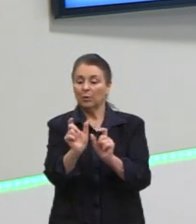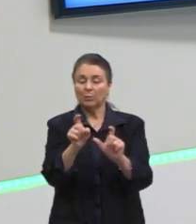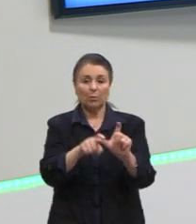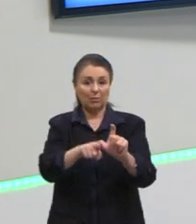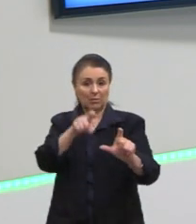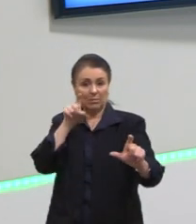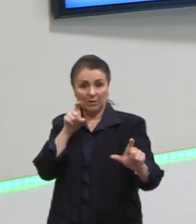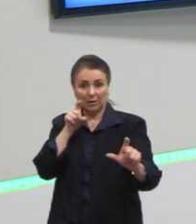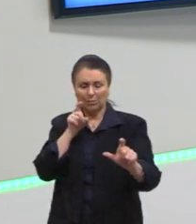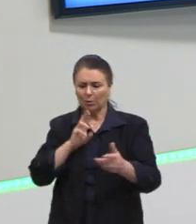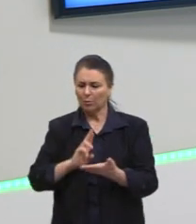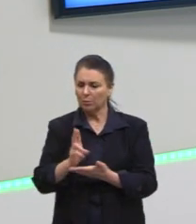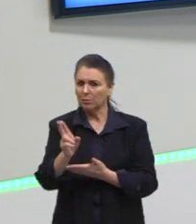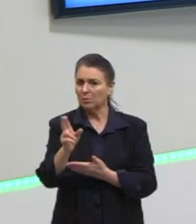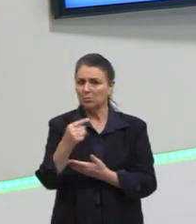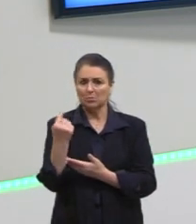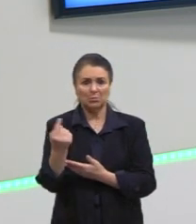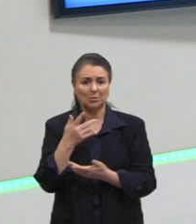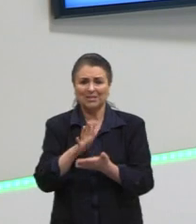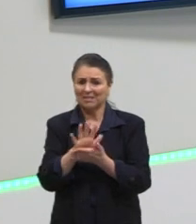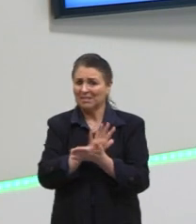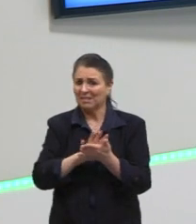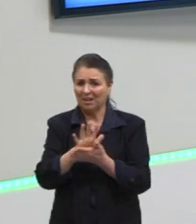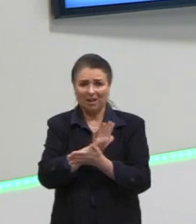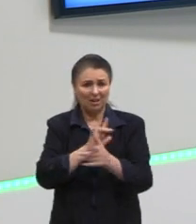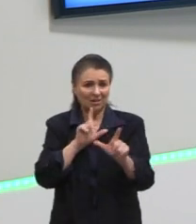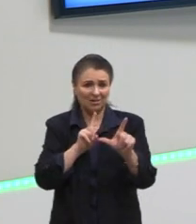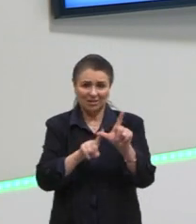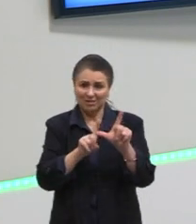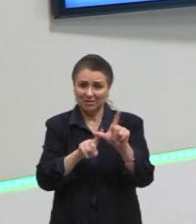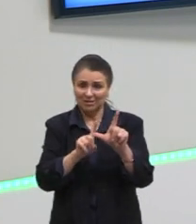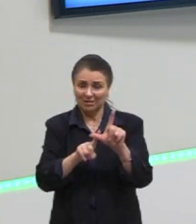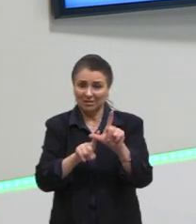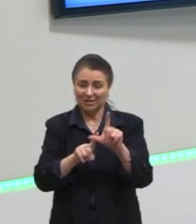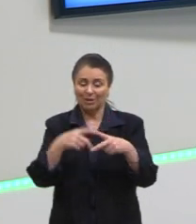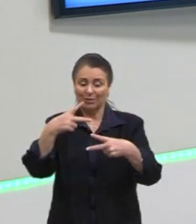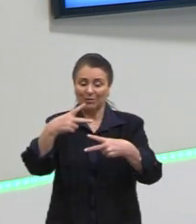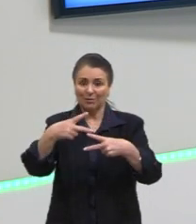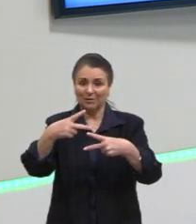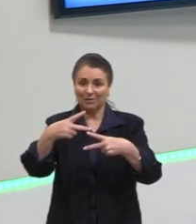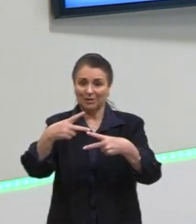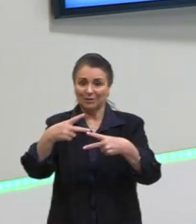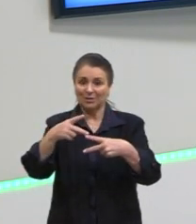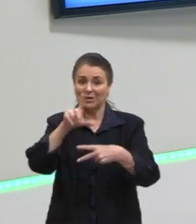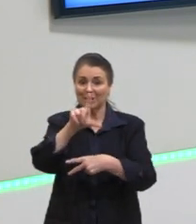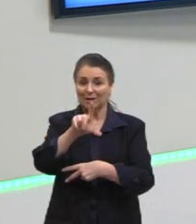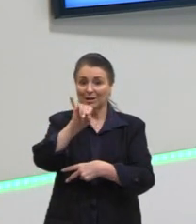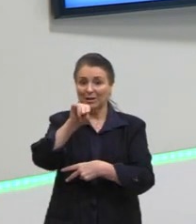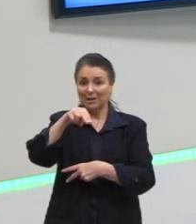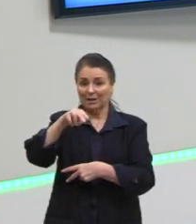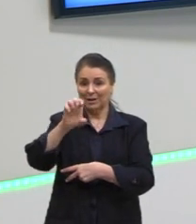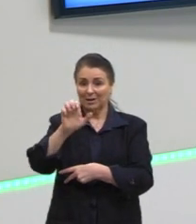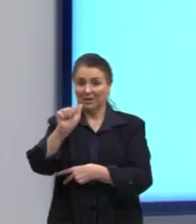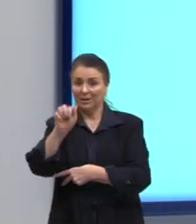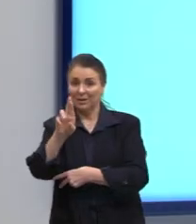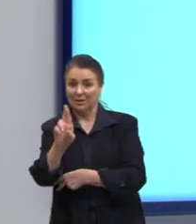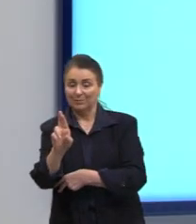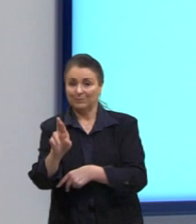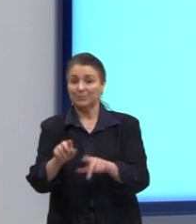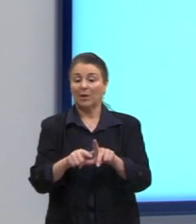sozinha que não tem nenhuma letrinha é o nosso coeficiente linear tá graficamente então